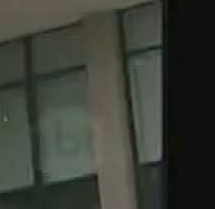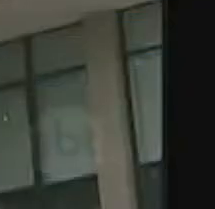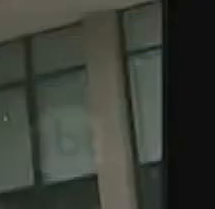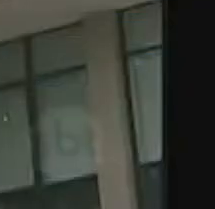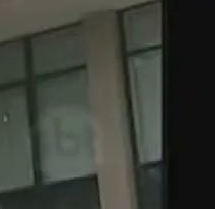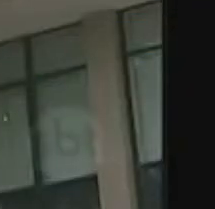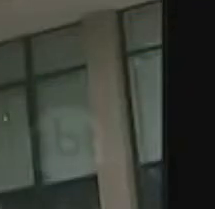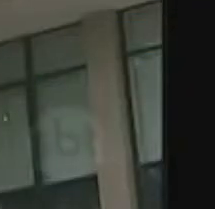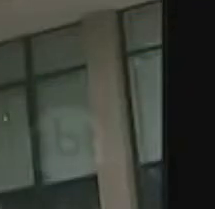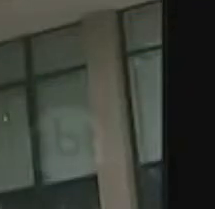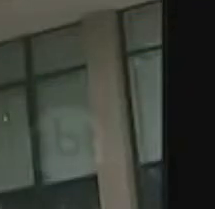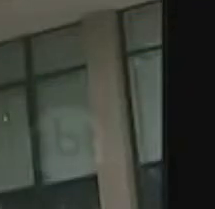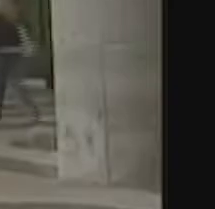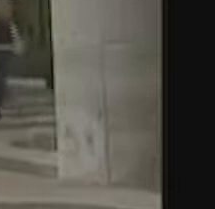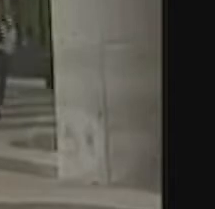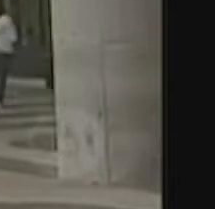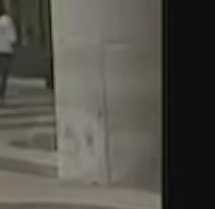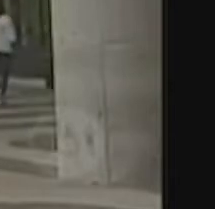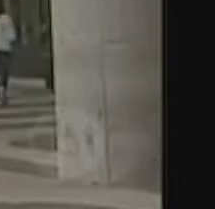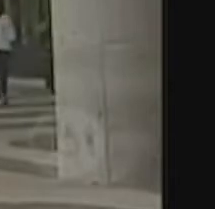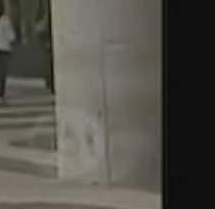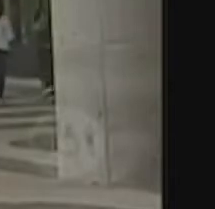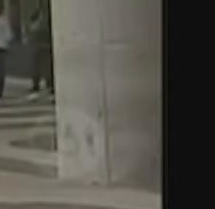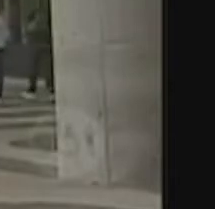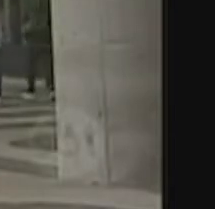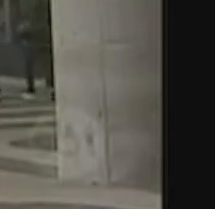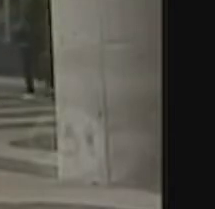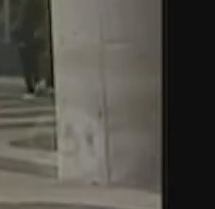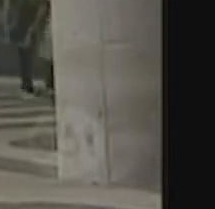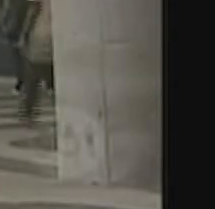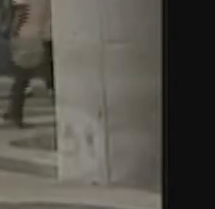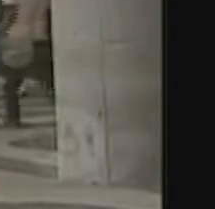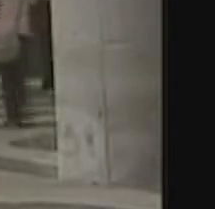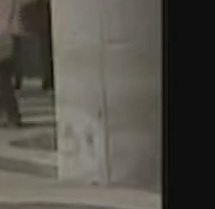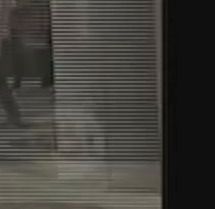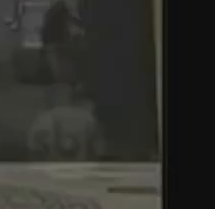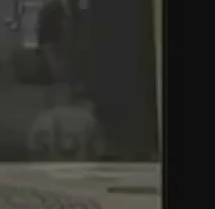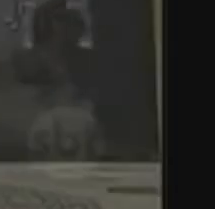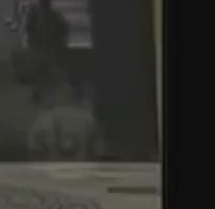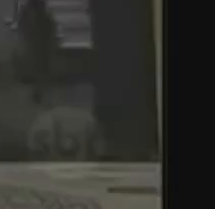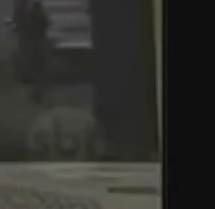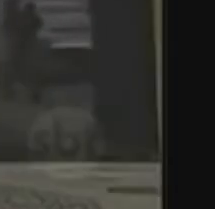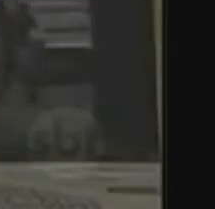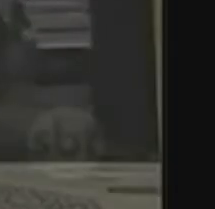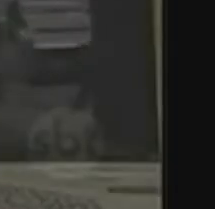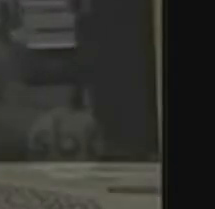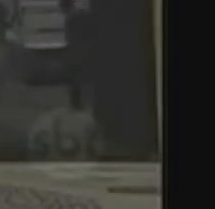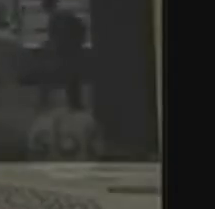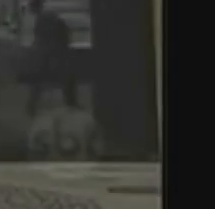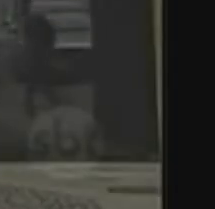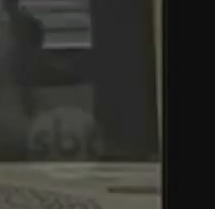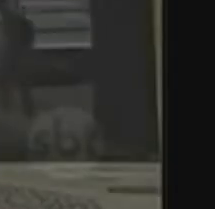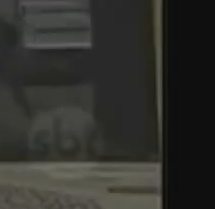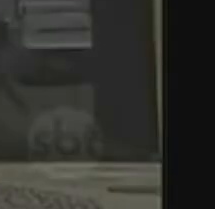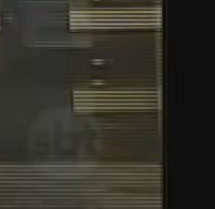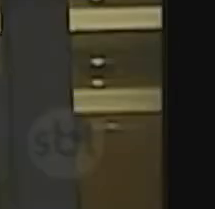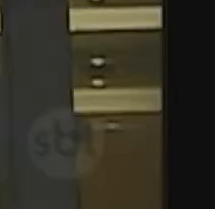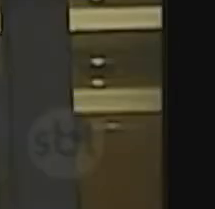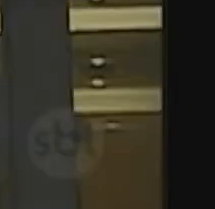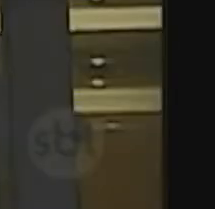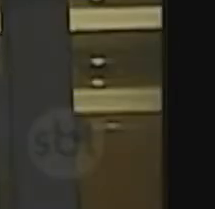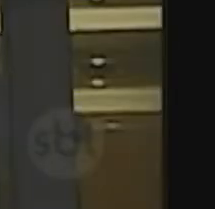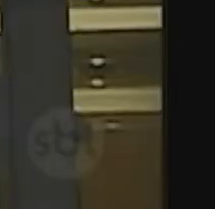Segundo a denúncia do Ministério Público, no dia 9 de outubro, o professor deu uma aula extra para 7 jovens de 13 a 15